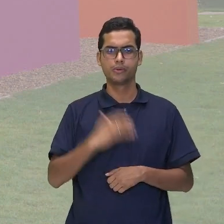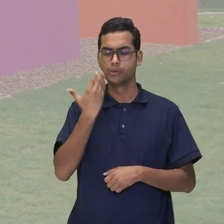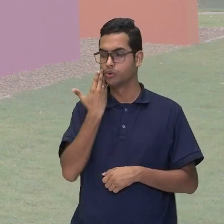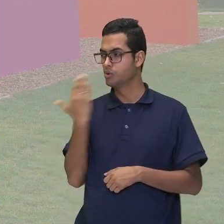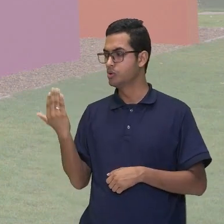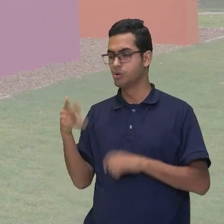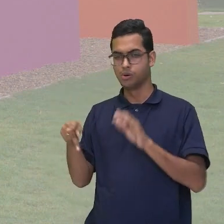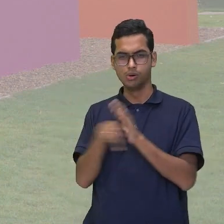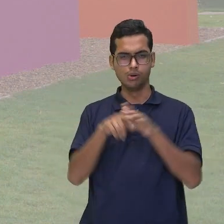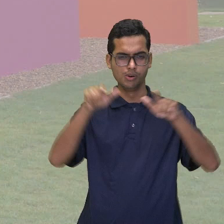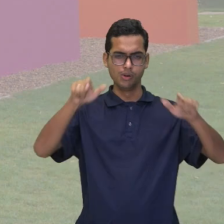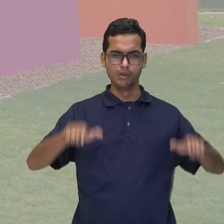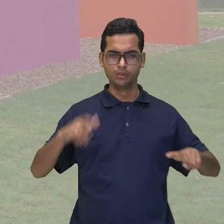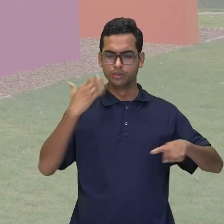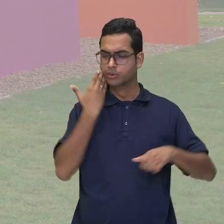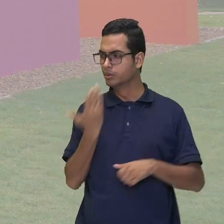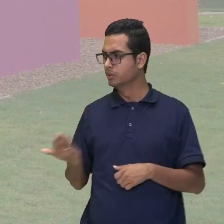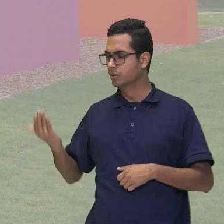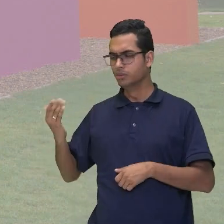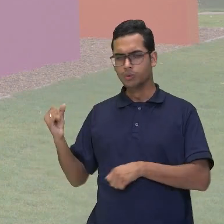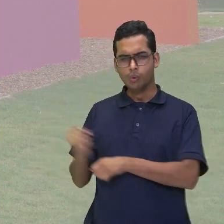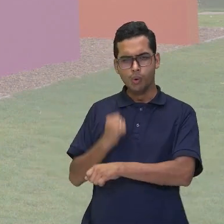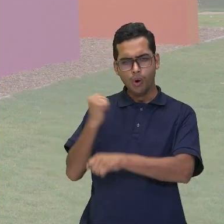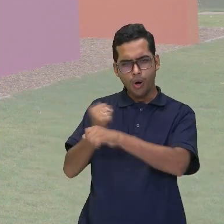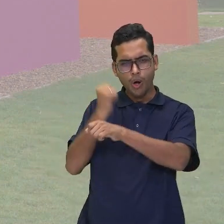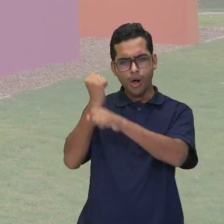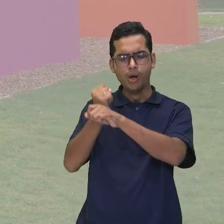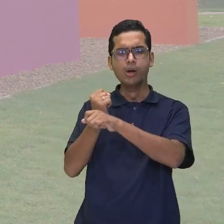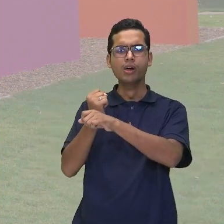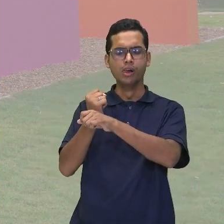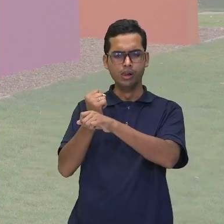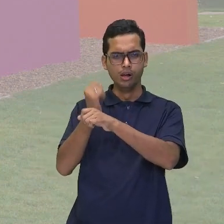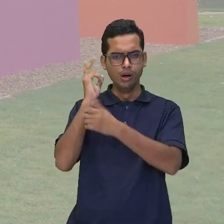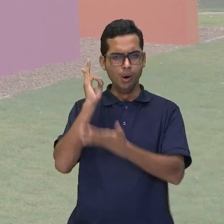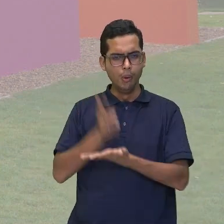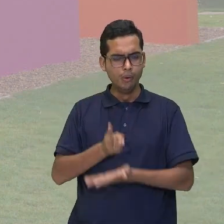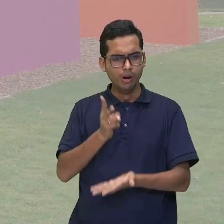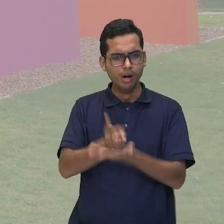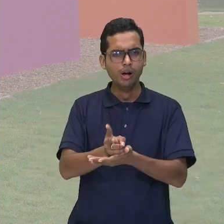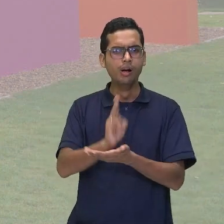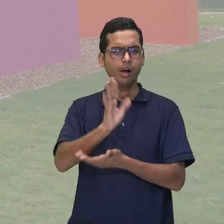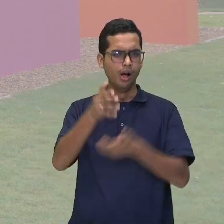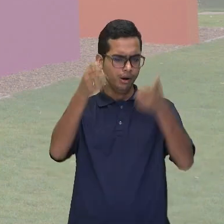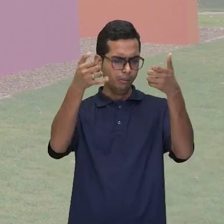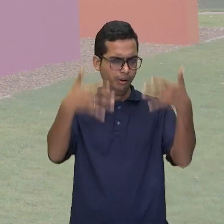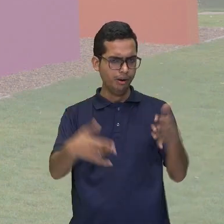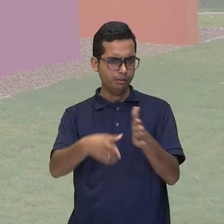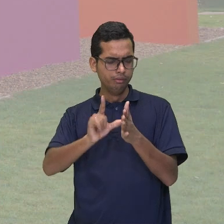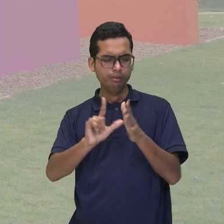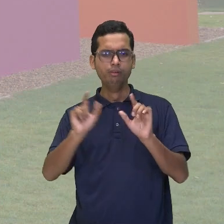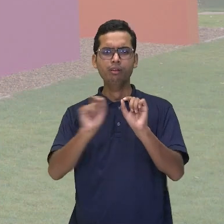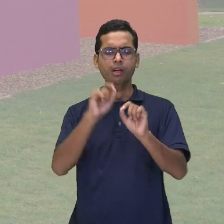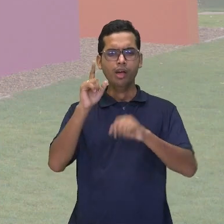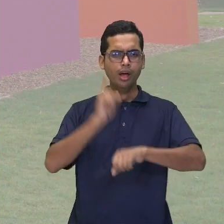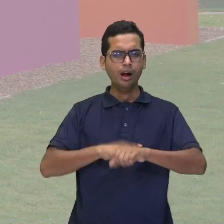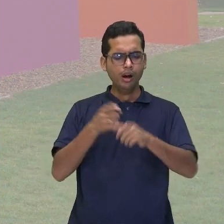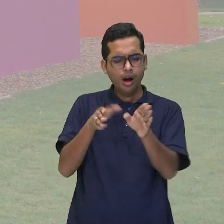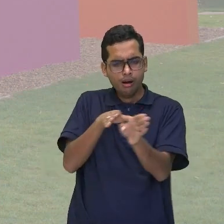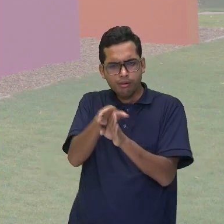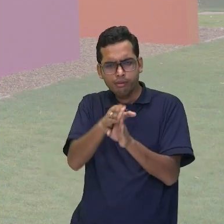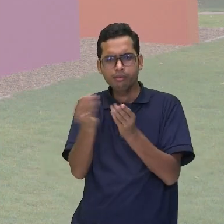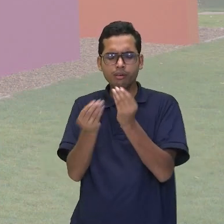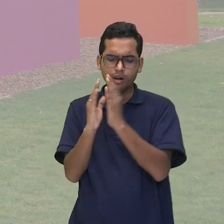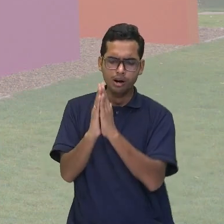número 5. Ela foi construída permanentemente, como foi falado, e a partir das instruções deixadas